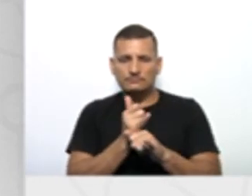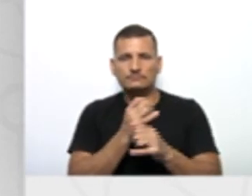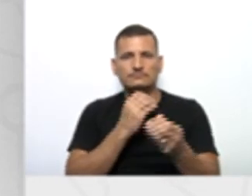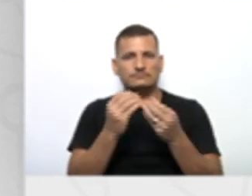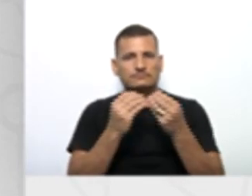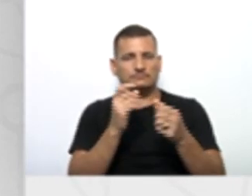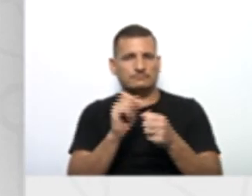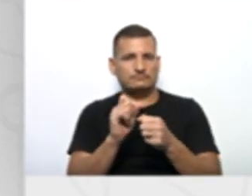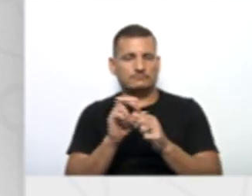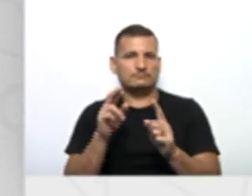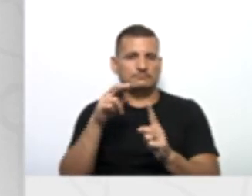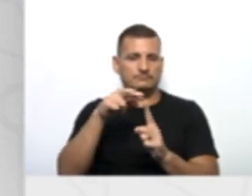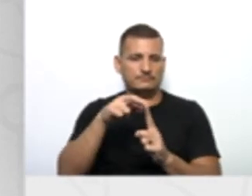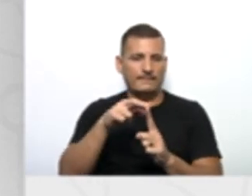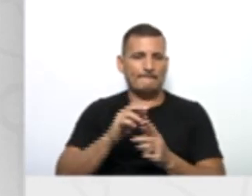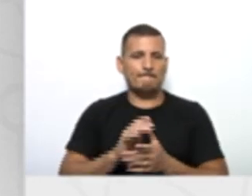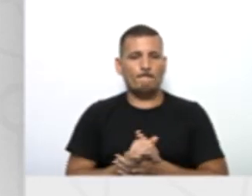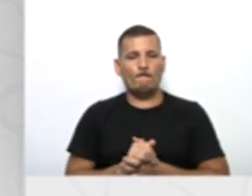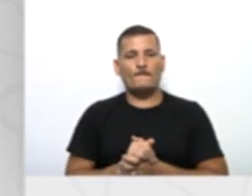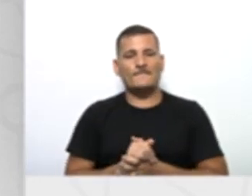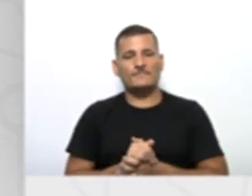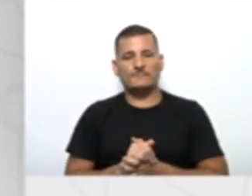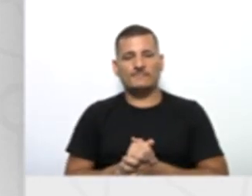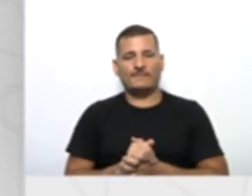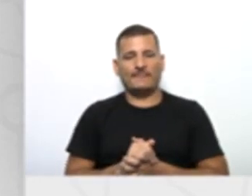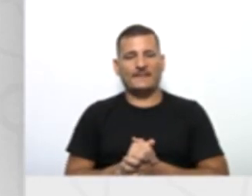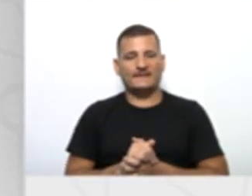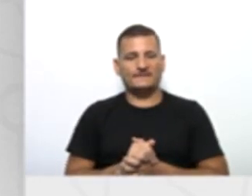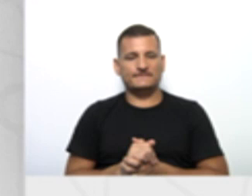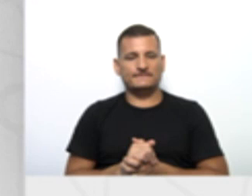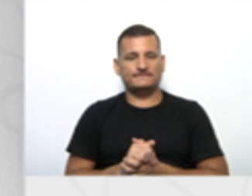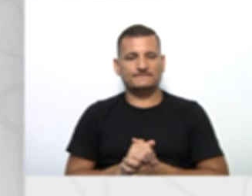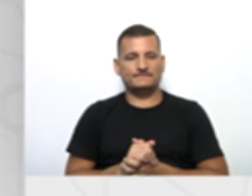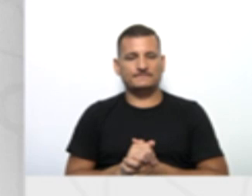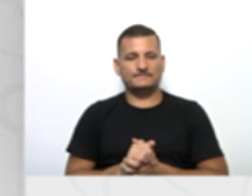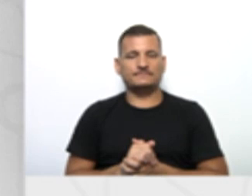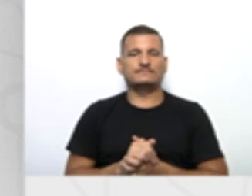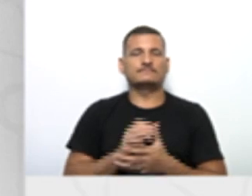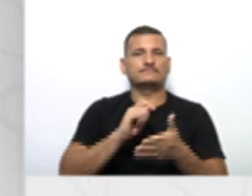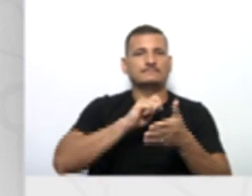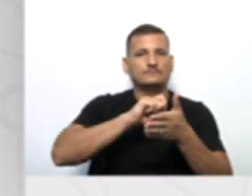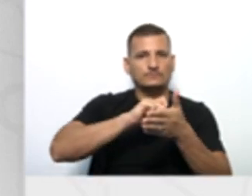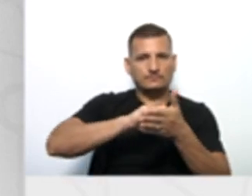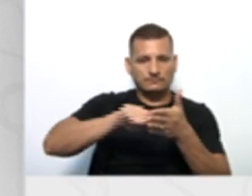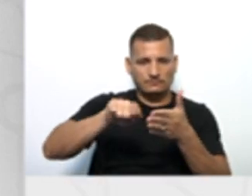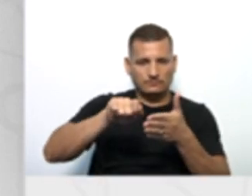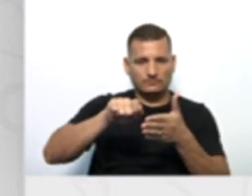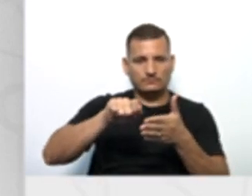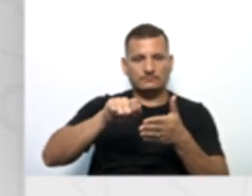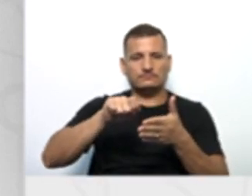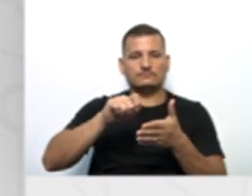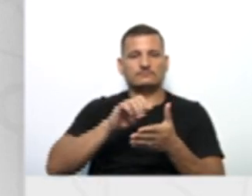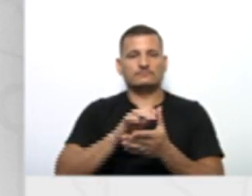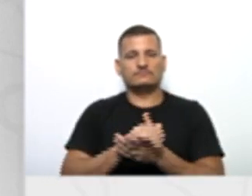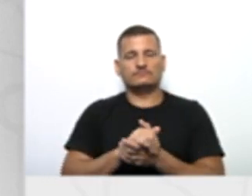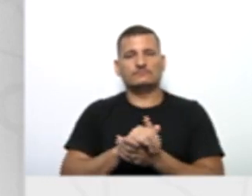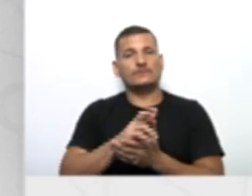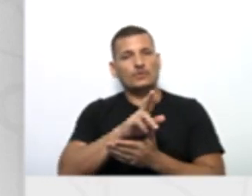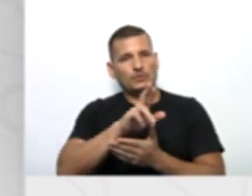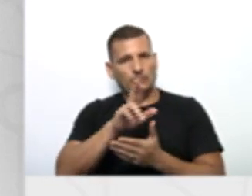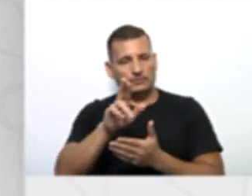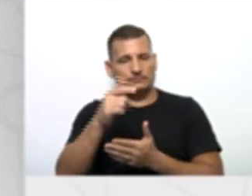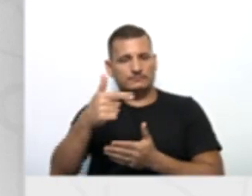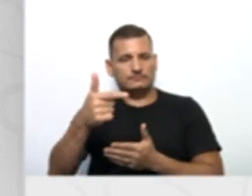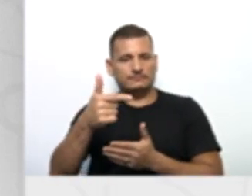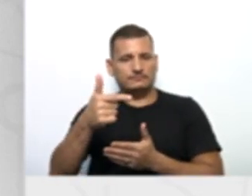que eu vou fazer essa referência? Vai seguir as mesmas orientações, né? Autor em maiúscula, o sobrenome